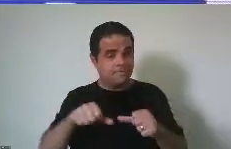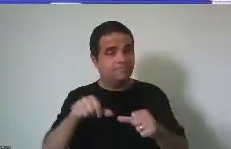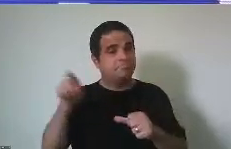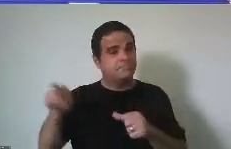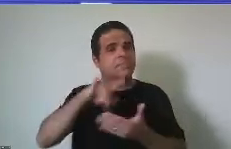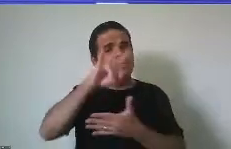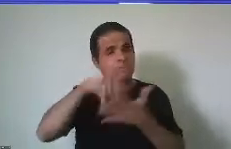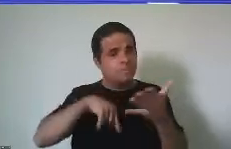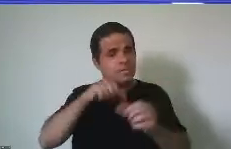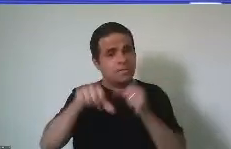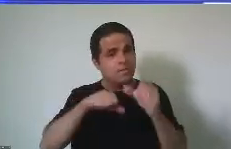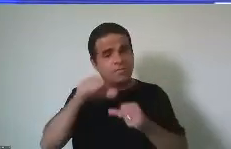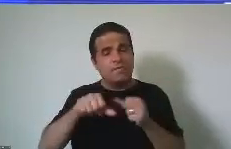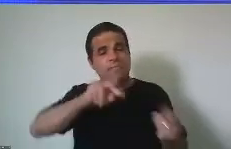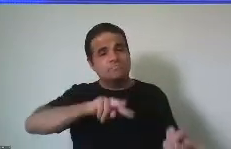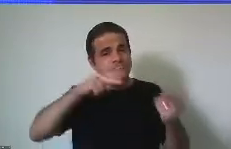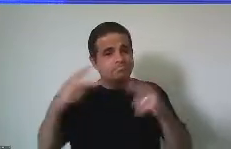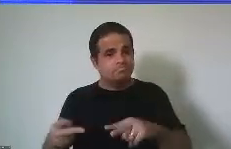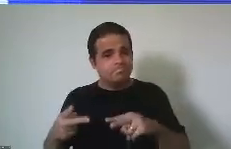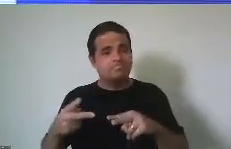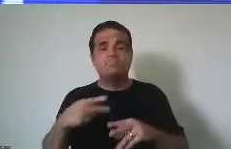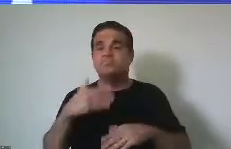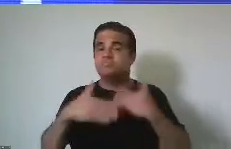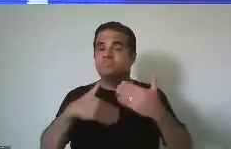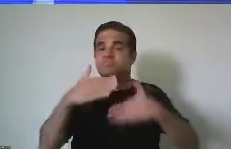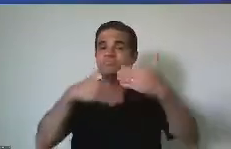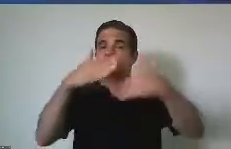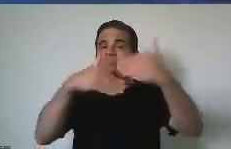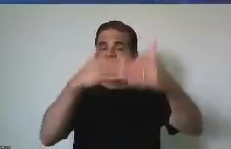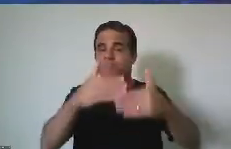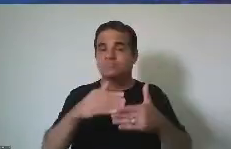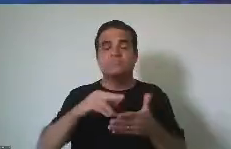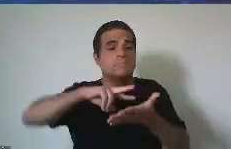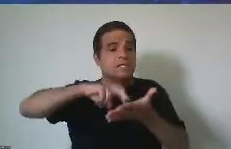tá passando por um processo de revisão